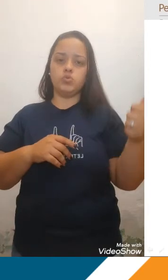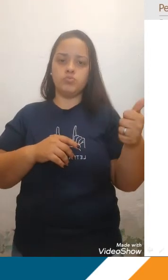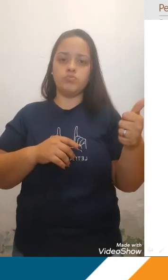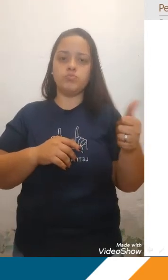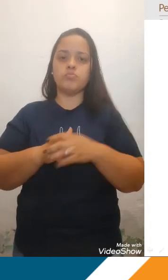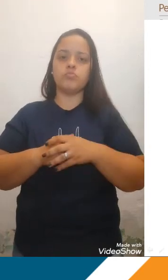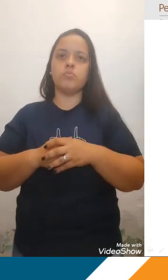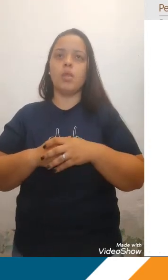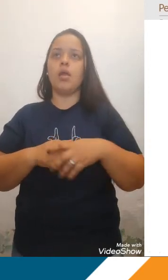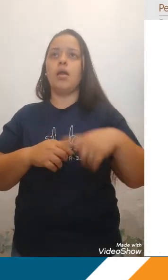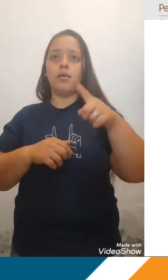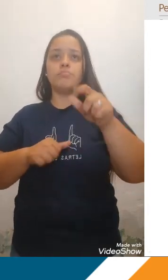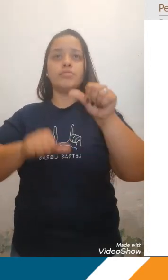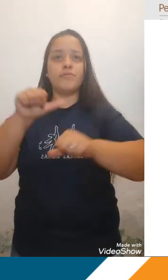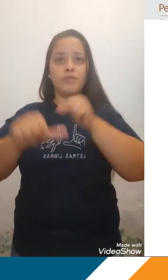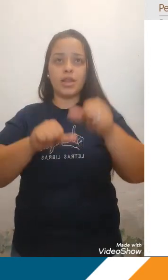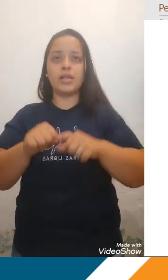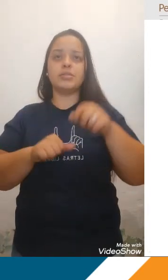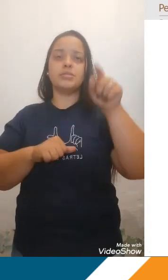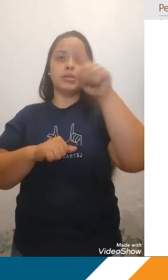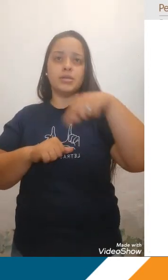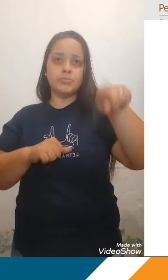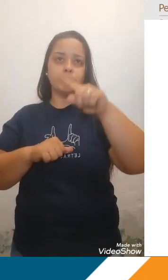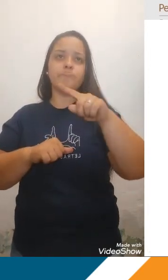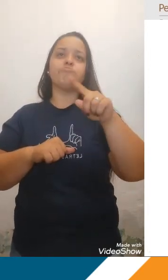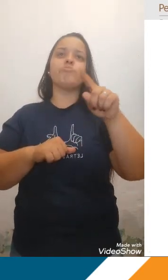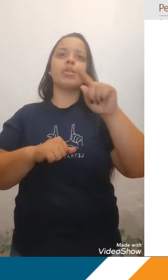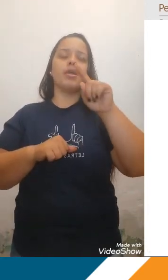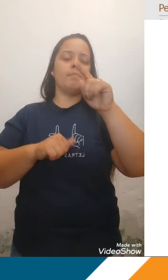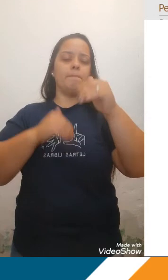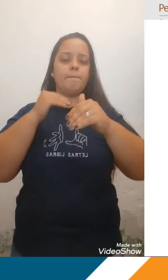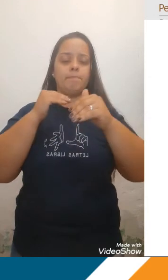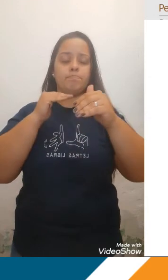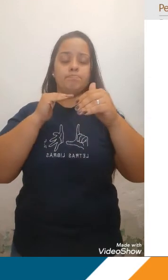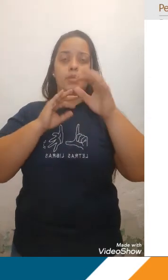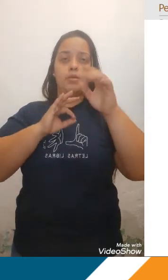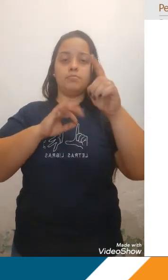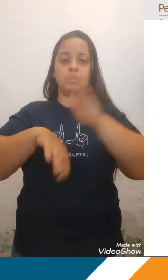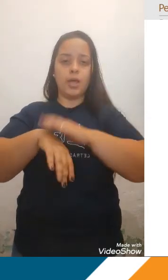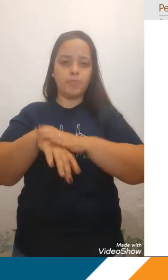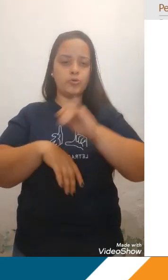A transferência da corte portuguesa para o Brasil, que inaugura o período joanino, teve como